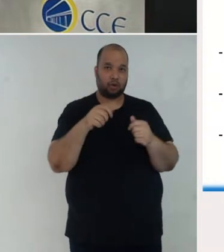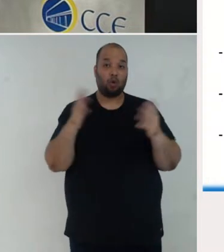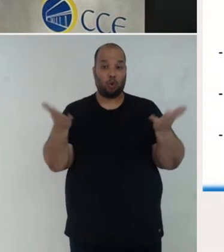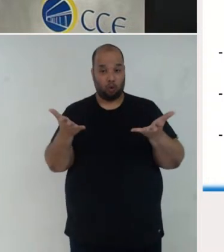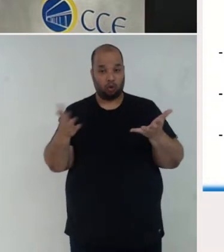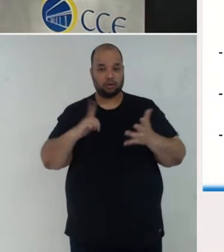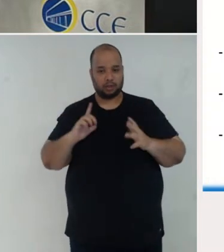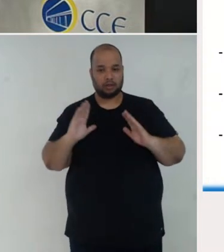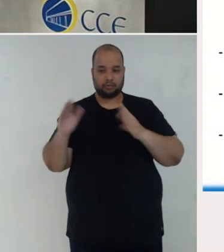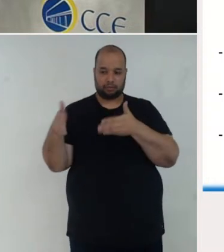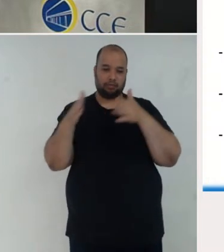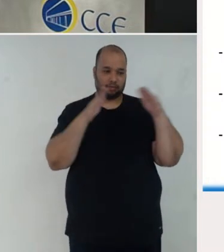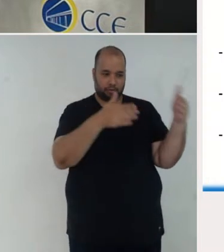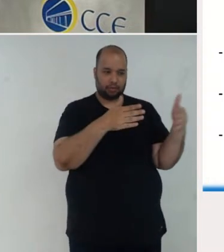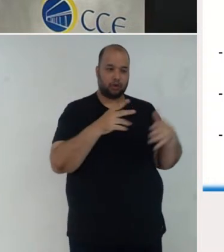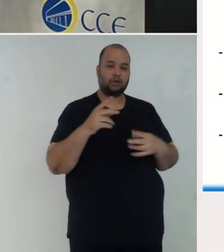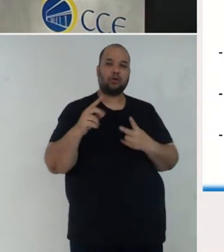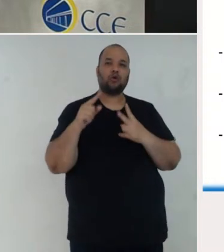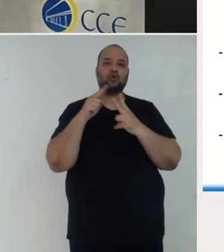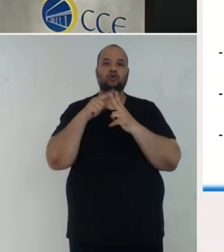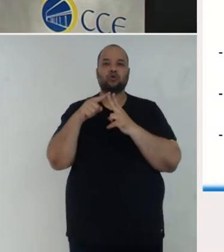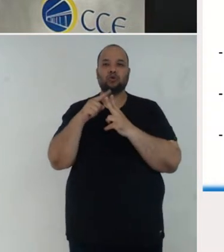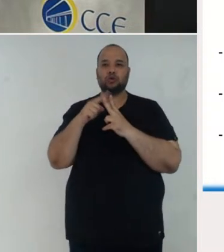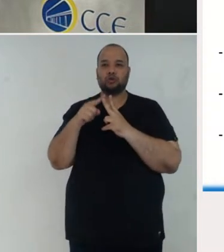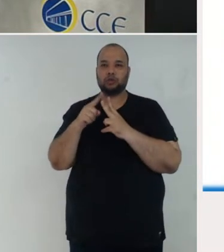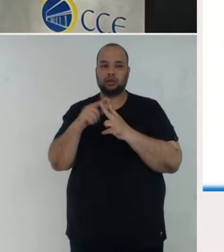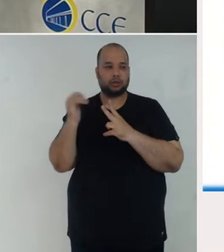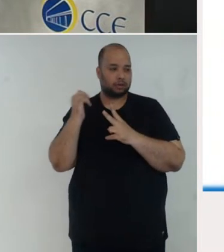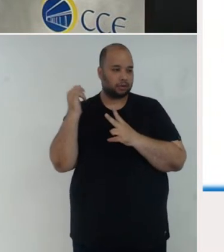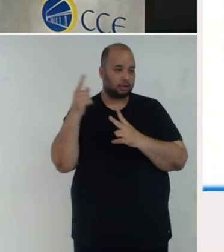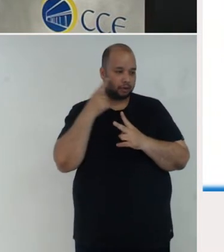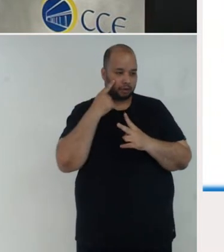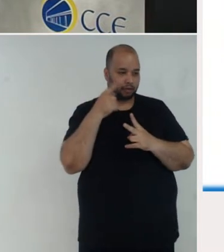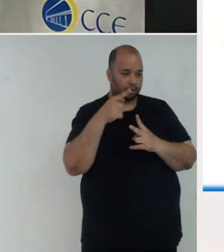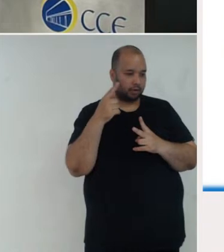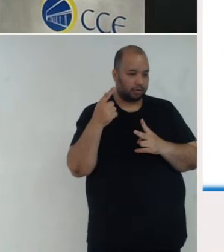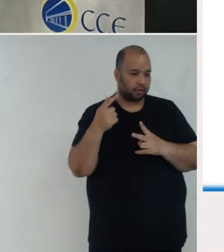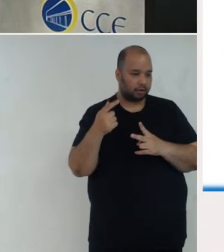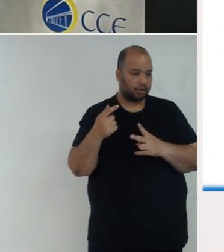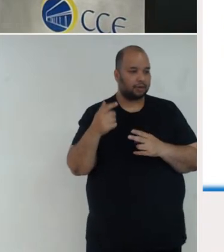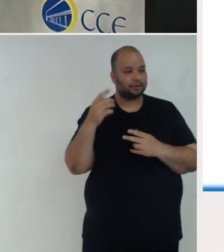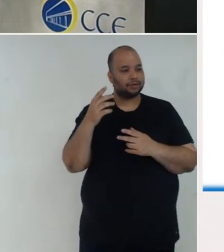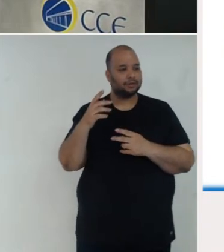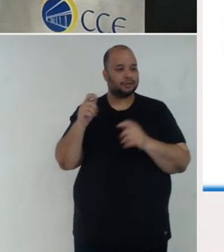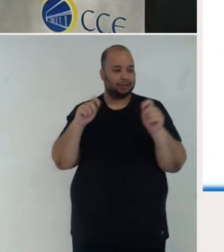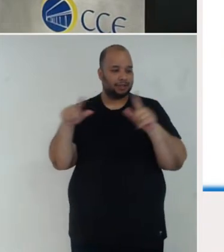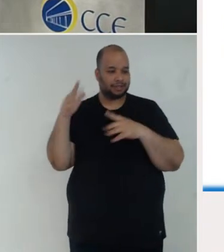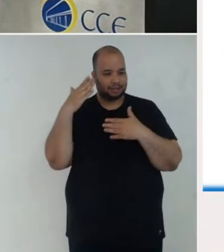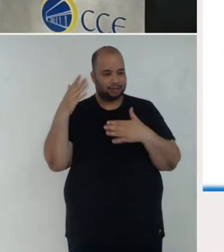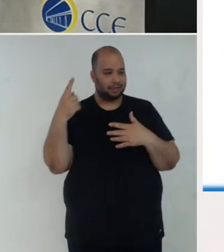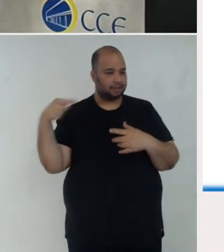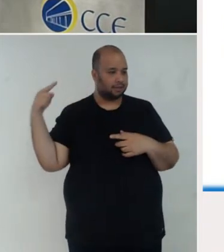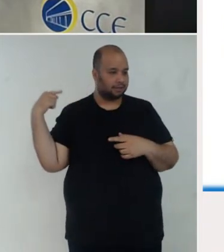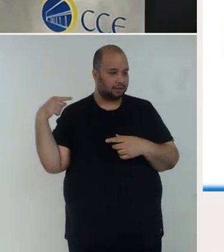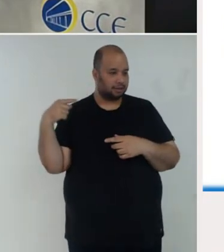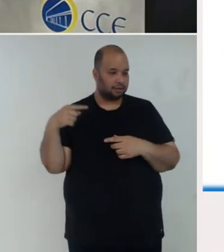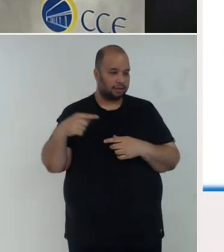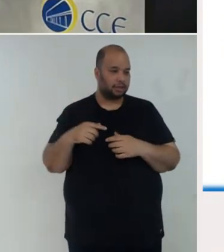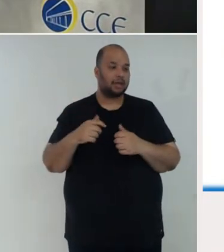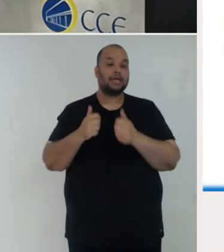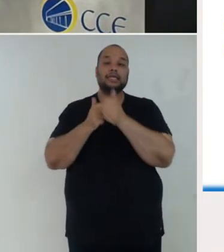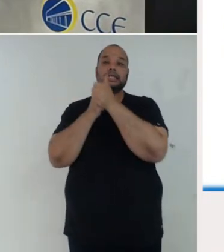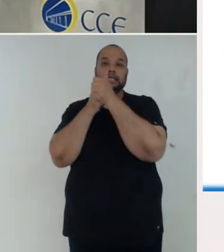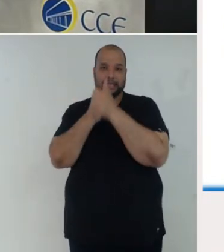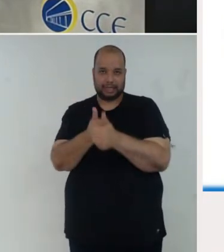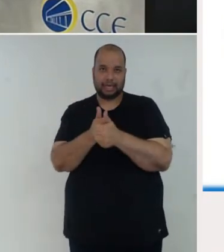né? Duas coisas que eu queria mostrar antes de encerrar, o último slide aí de agradecimento. Podem seguir o Intertrades também